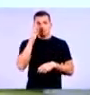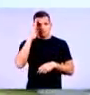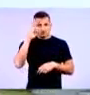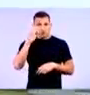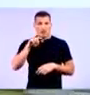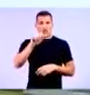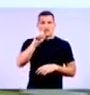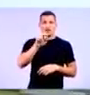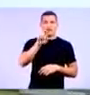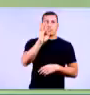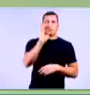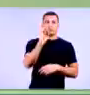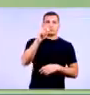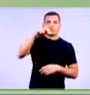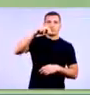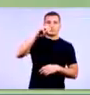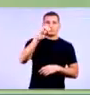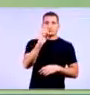autonomia.